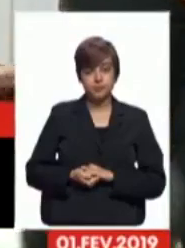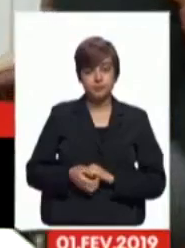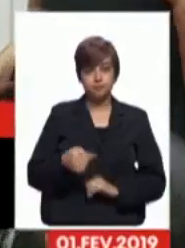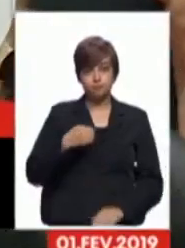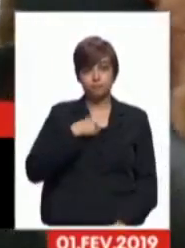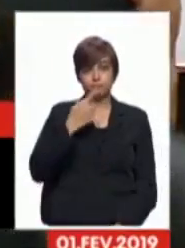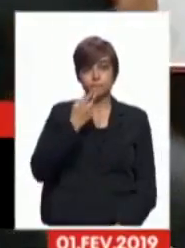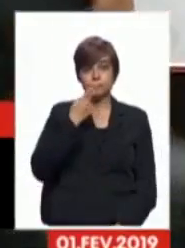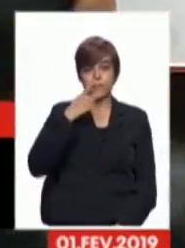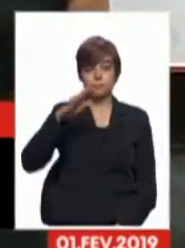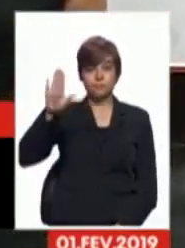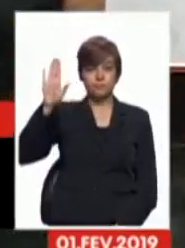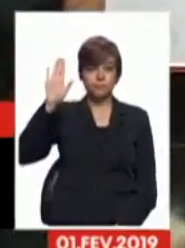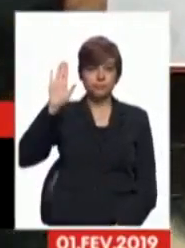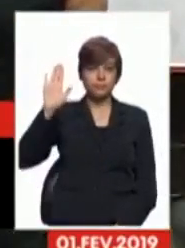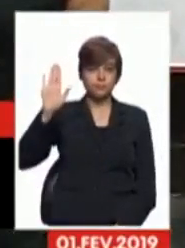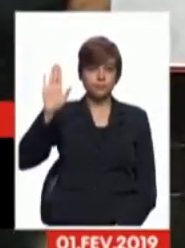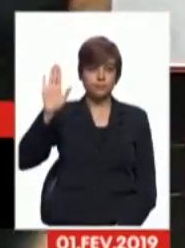Assim o prometo.